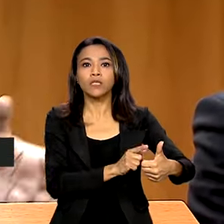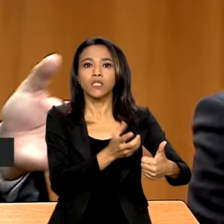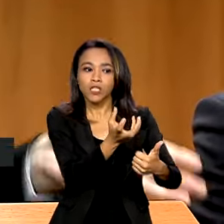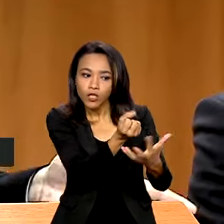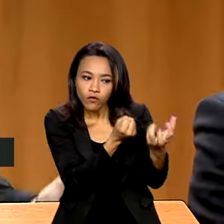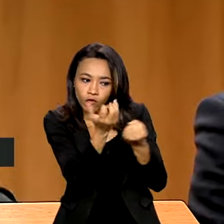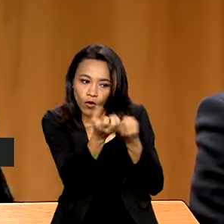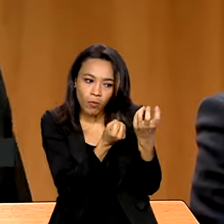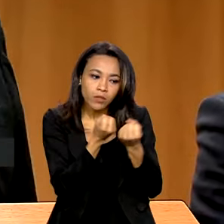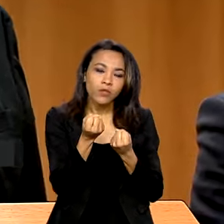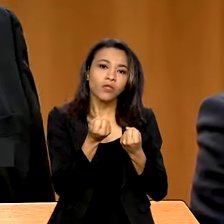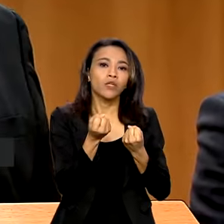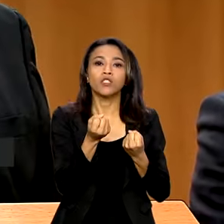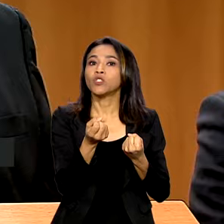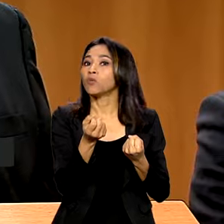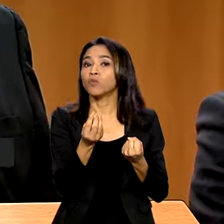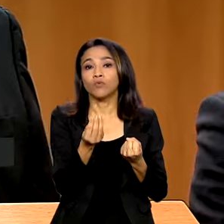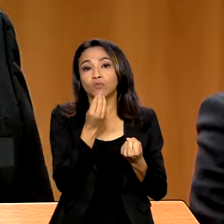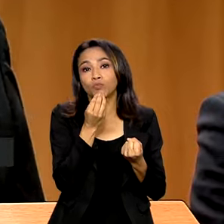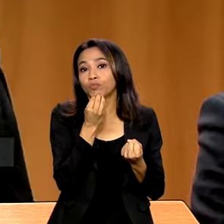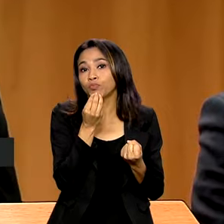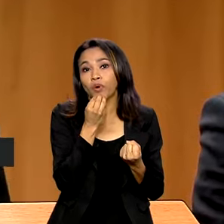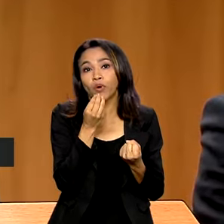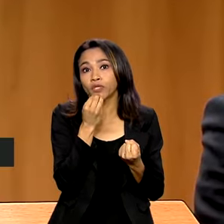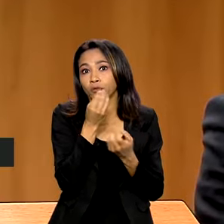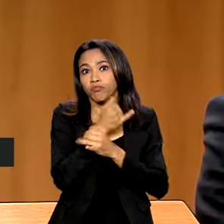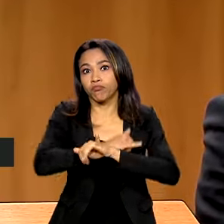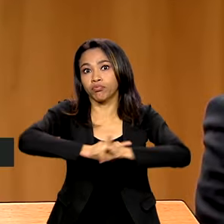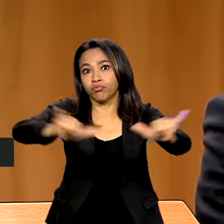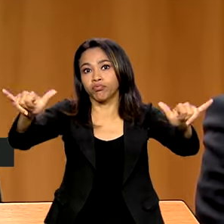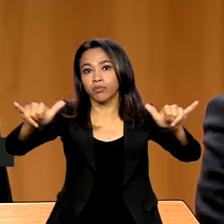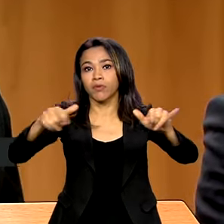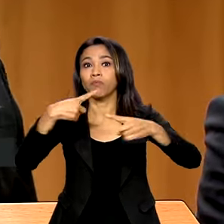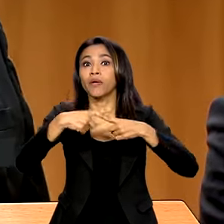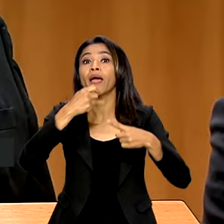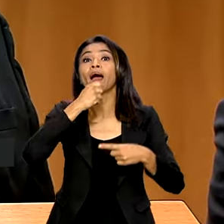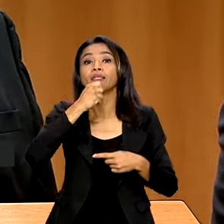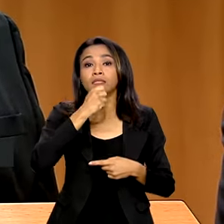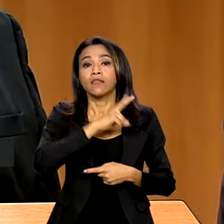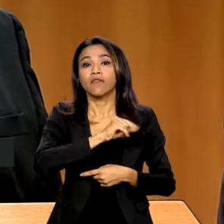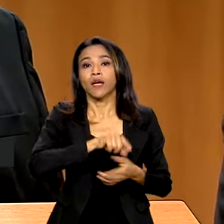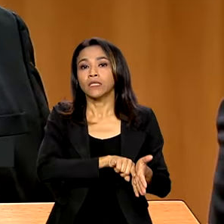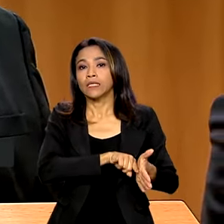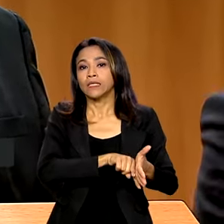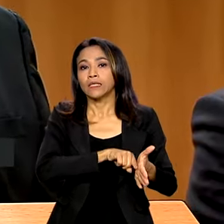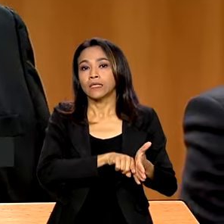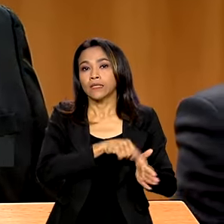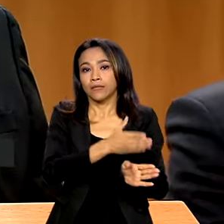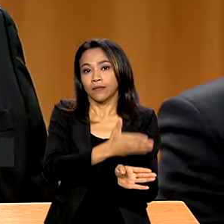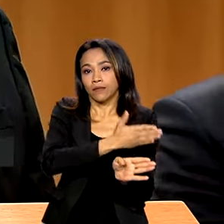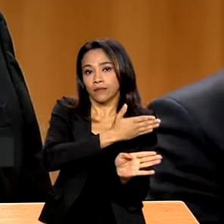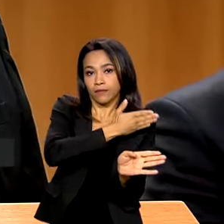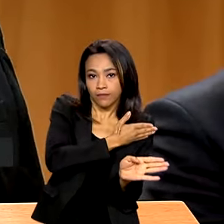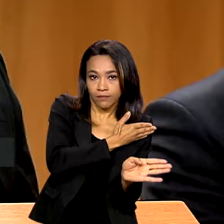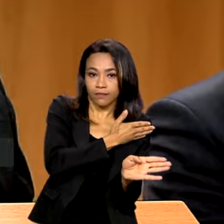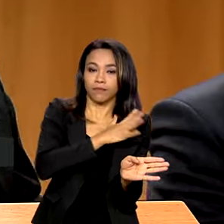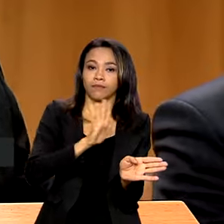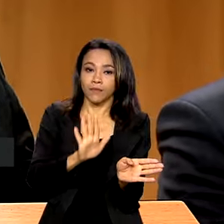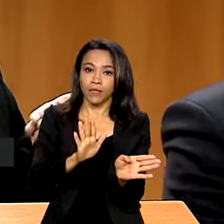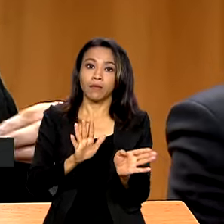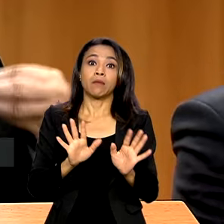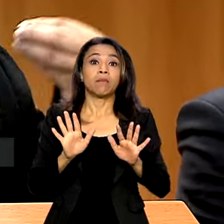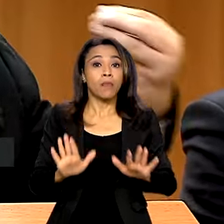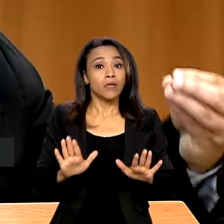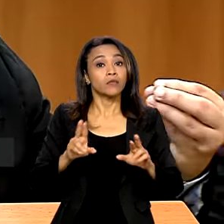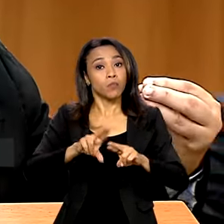porque, evidentemente, são diligências que ainda ocorrerão. Mas, obviamente, em